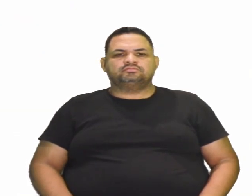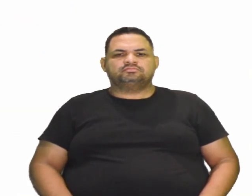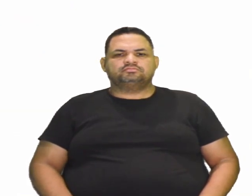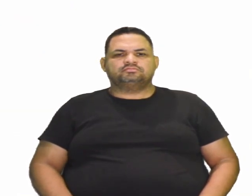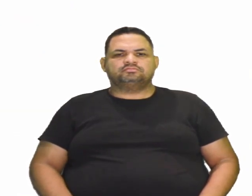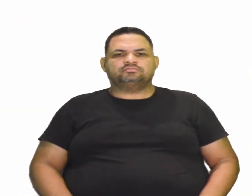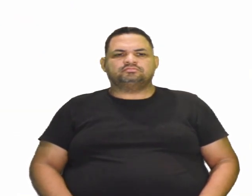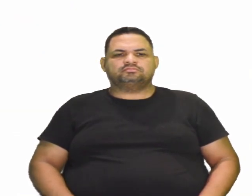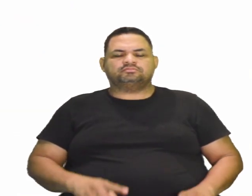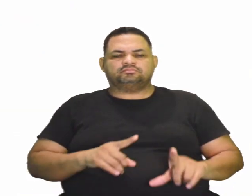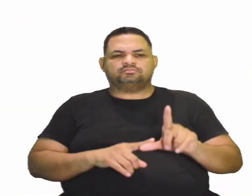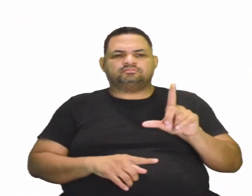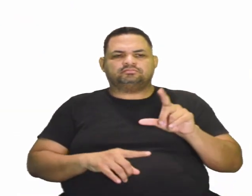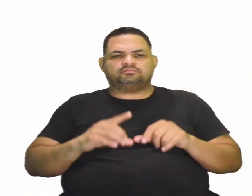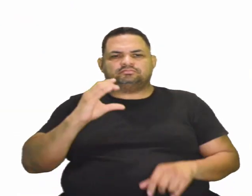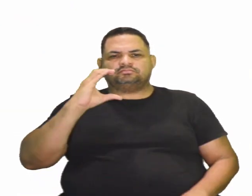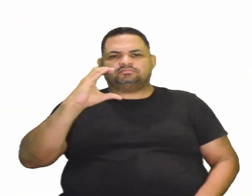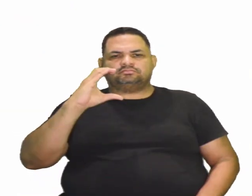Letra C.